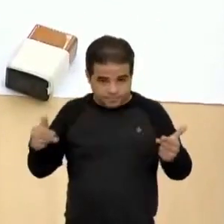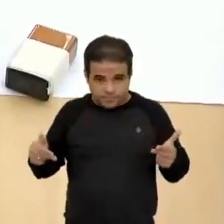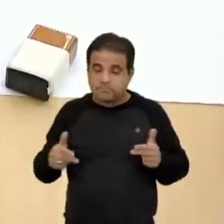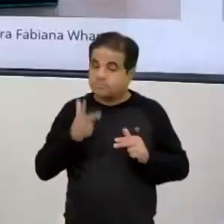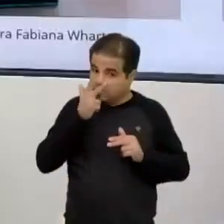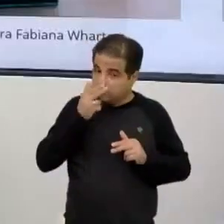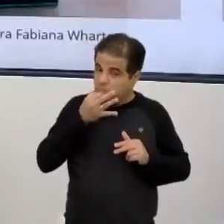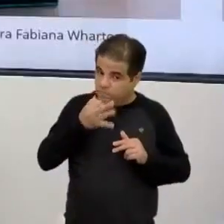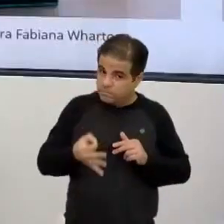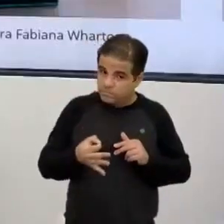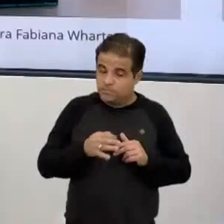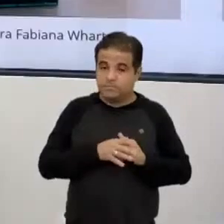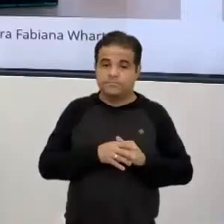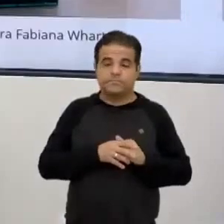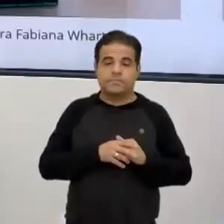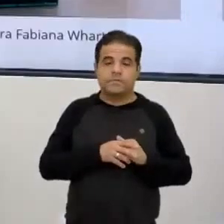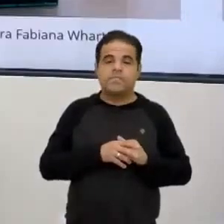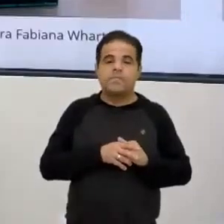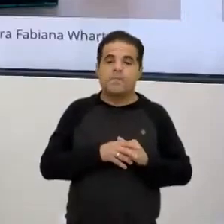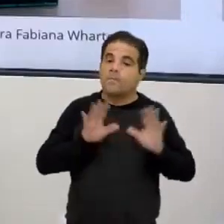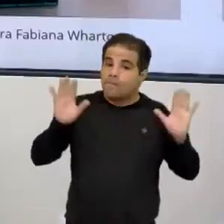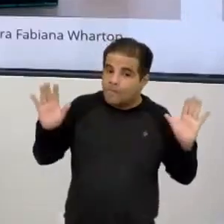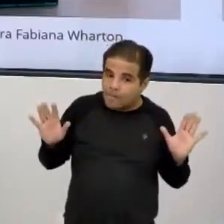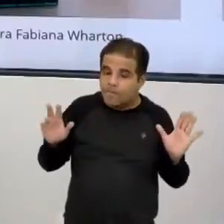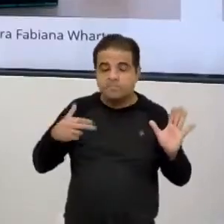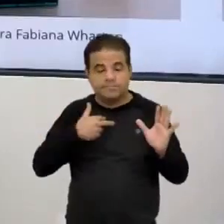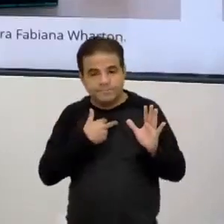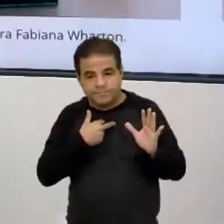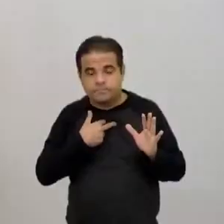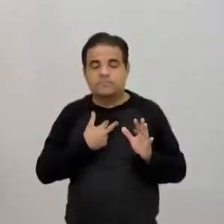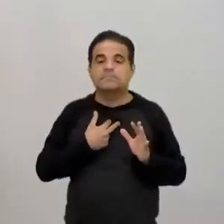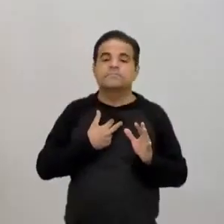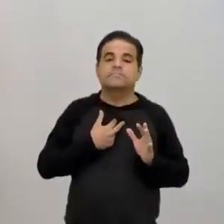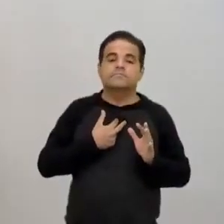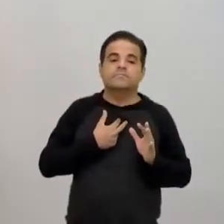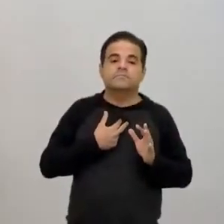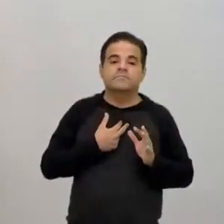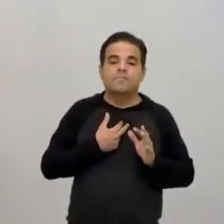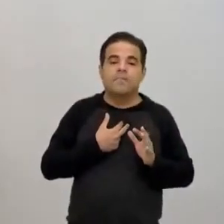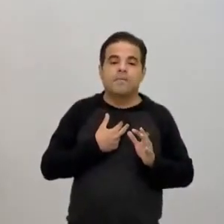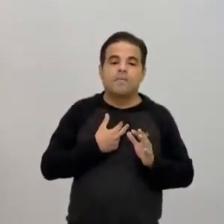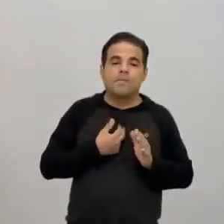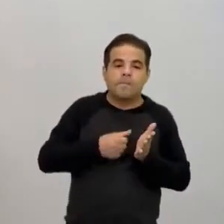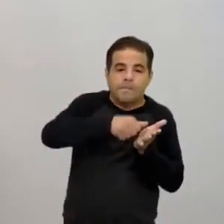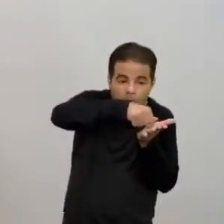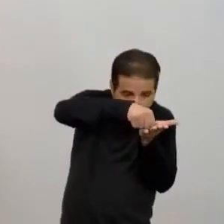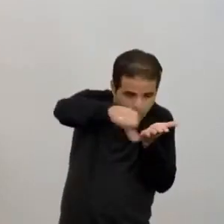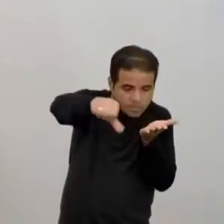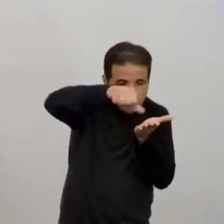Eu acho, pelo menos. Eu não gosto de cola quente. E fita.